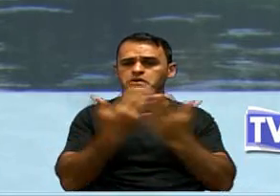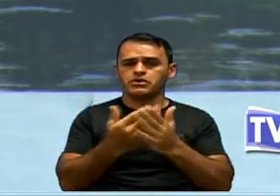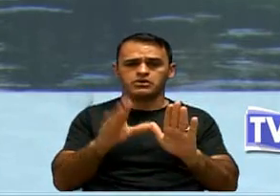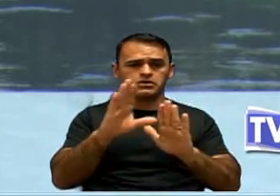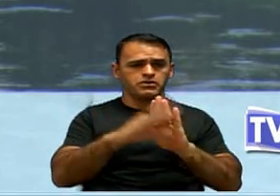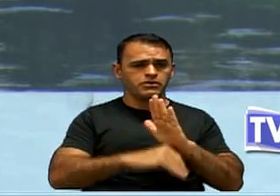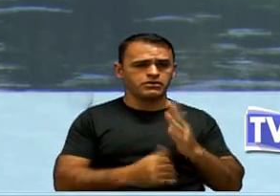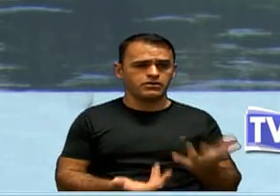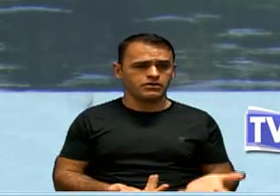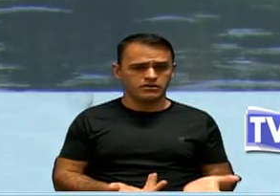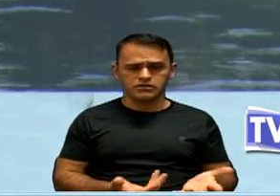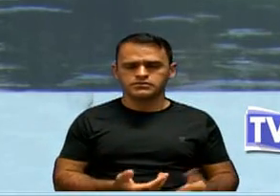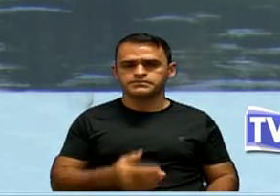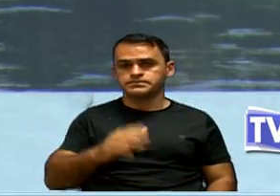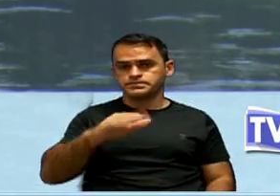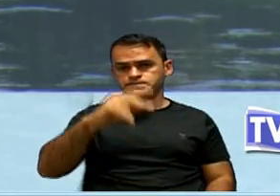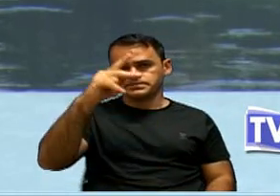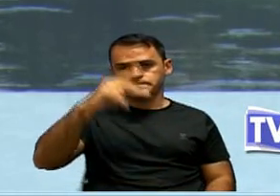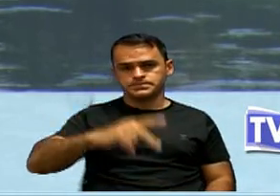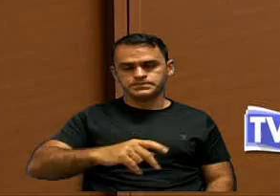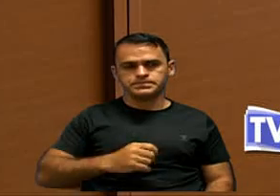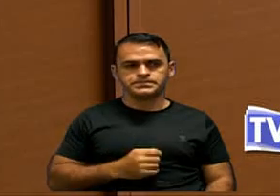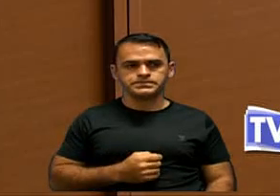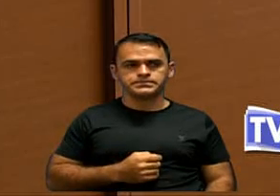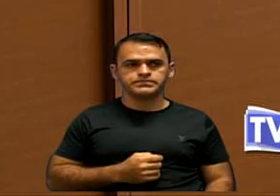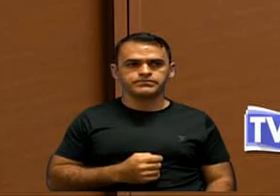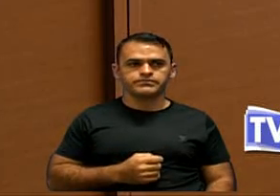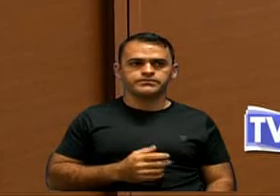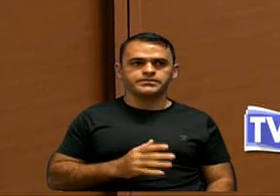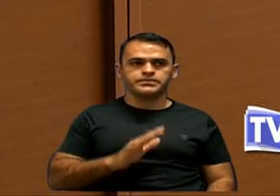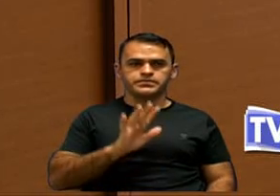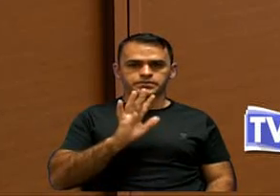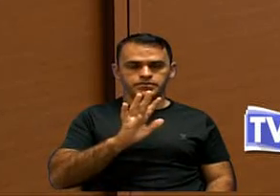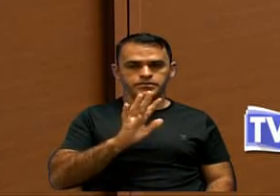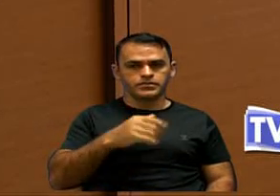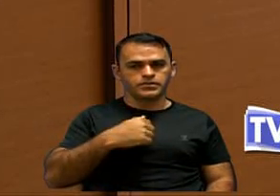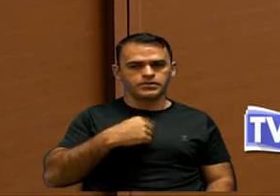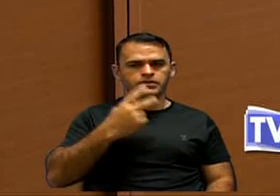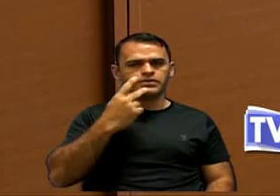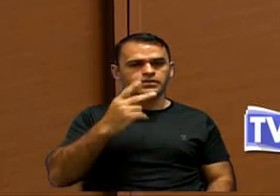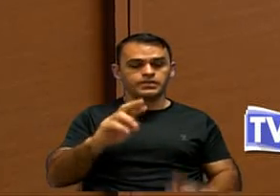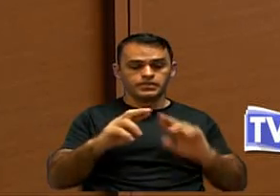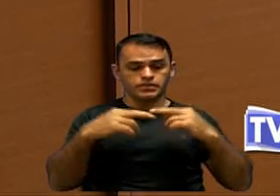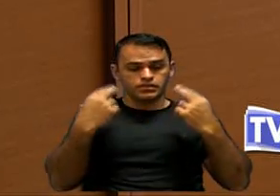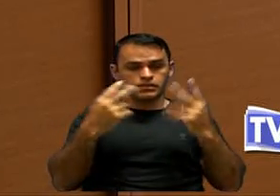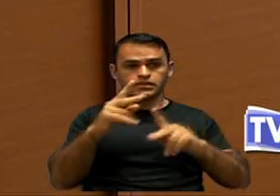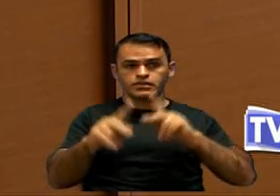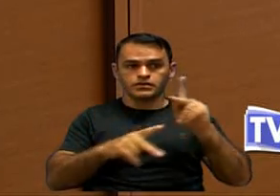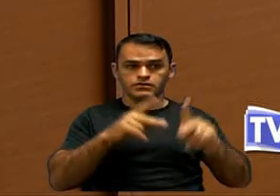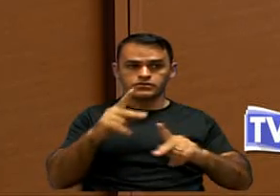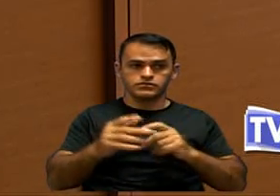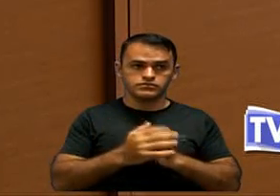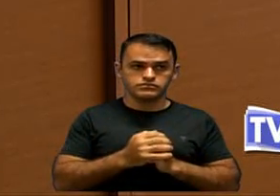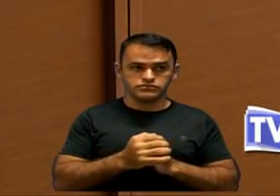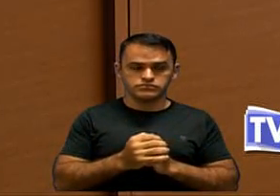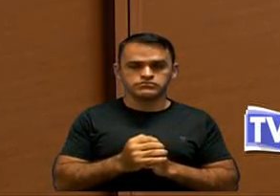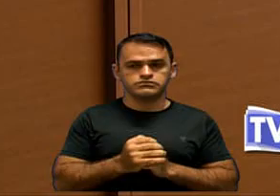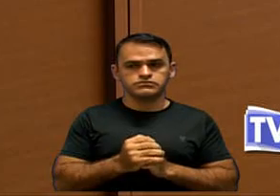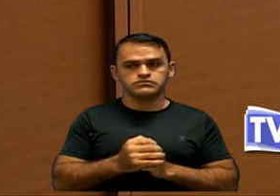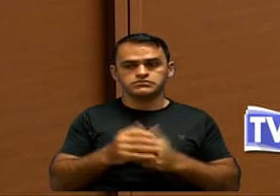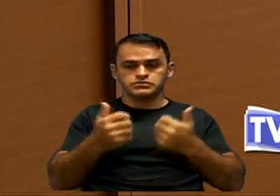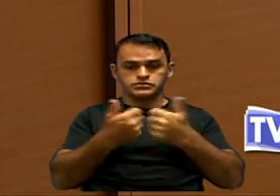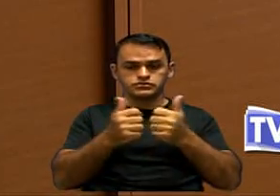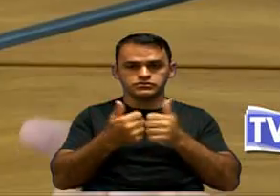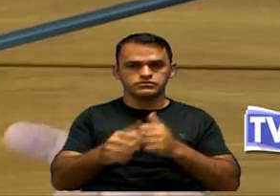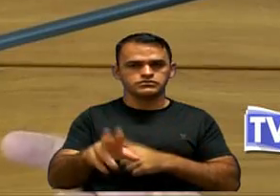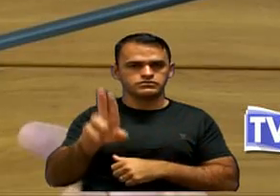que é professor... Senhor presidente, veja bem, se nós tivéssemos, eu falei na audiência pública, o mesmo intuito que tem a URBS